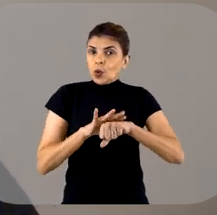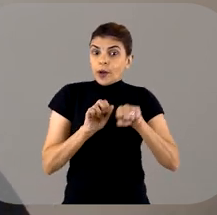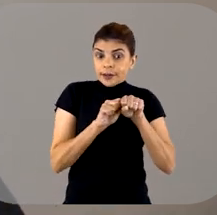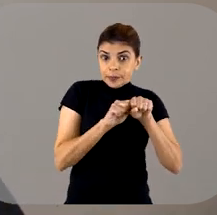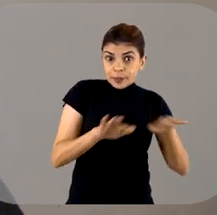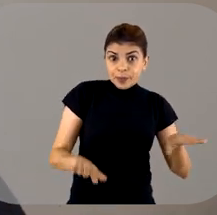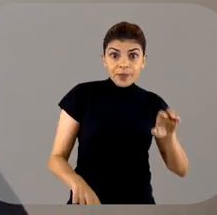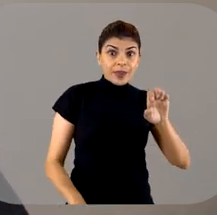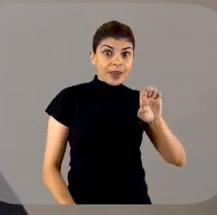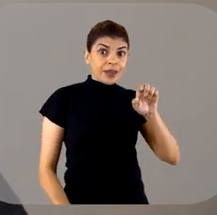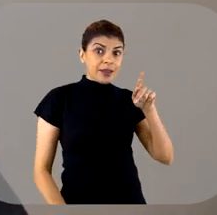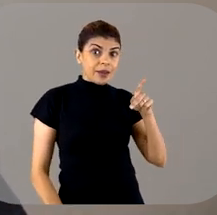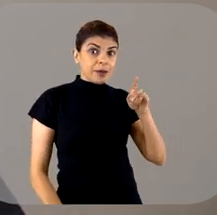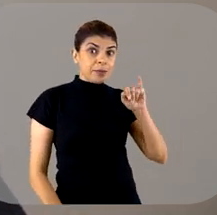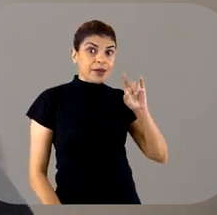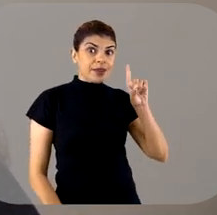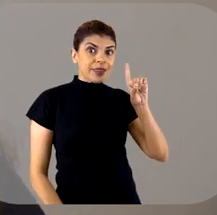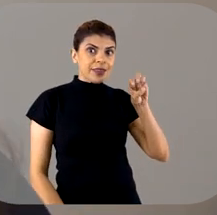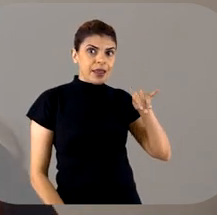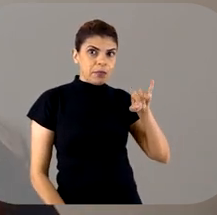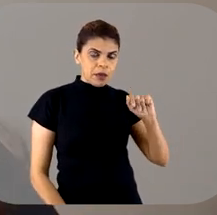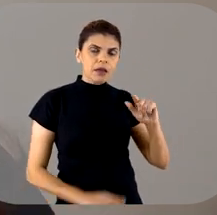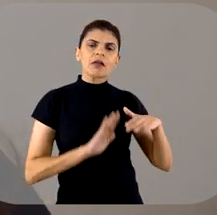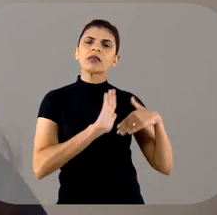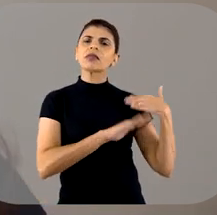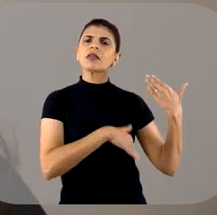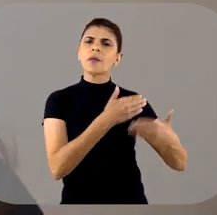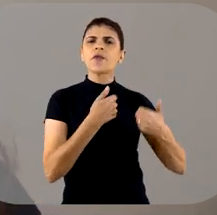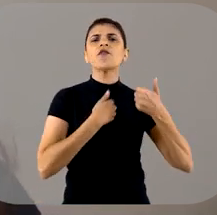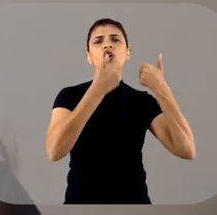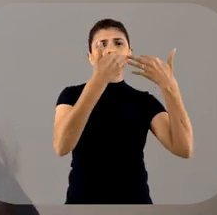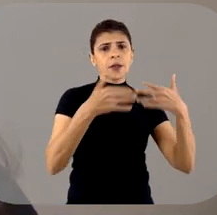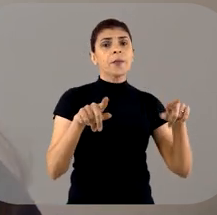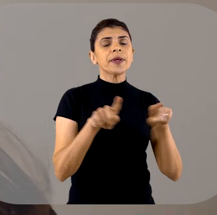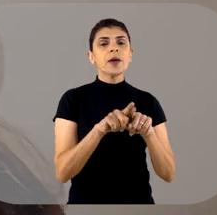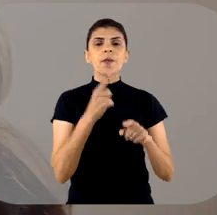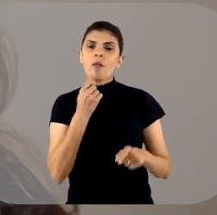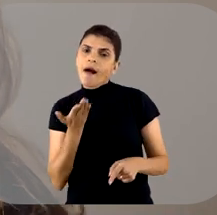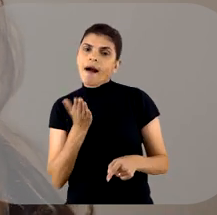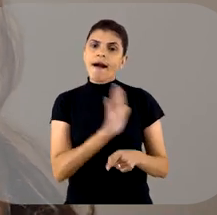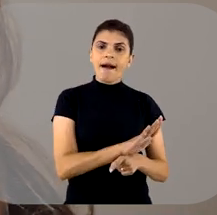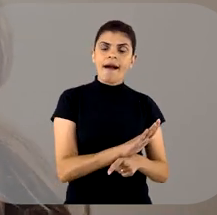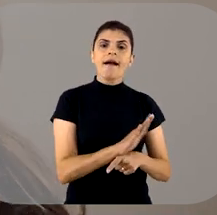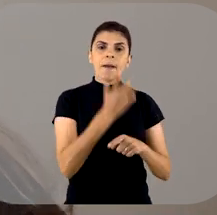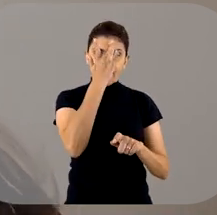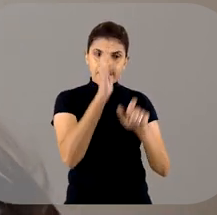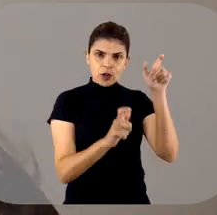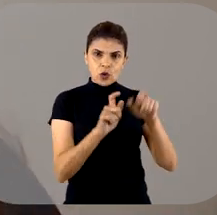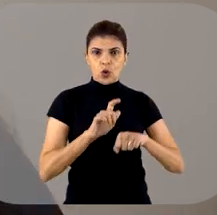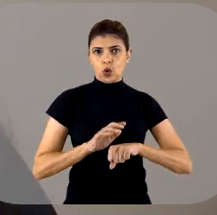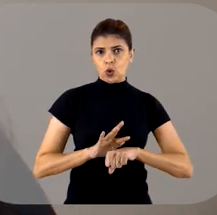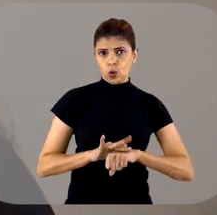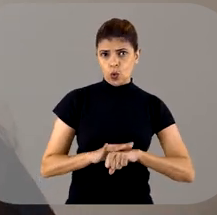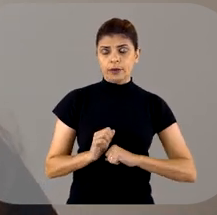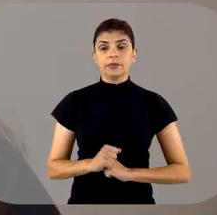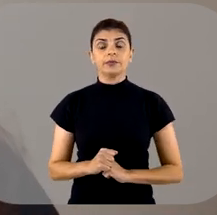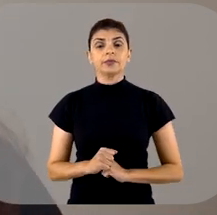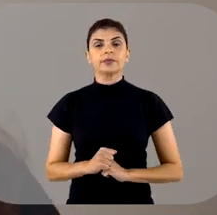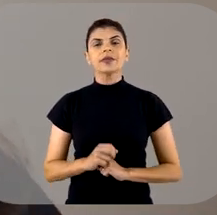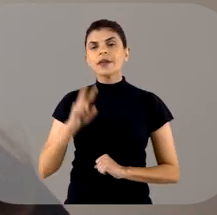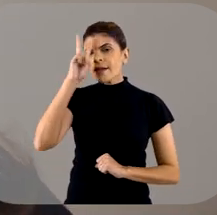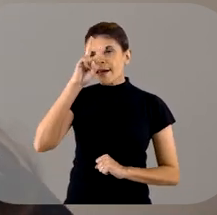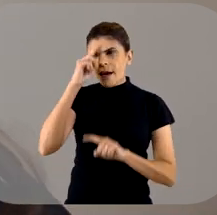a questão das doenças, da epidemia, e depois eu vou trazer a questão da assistência aos doentes. É